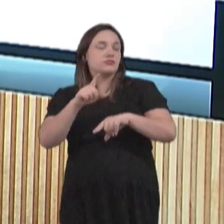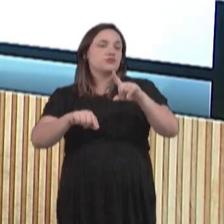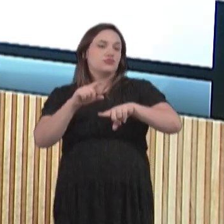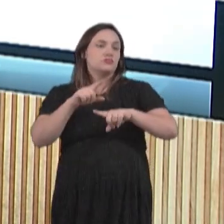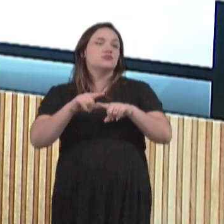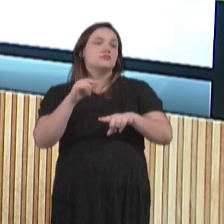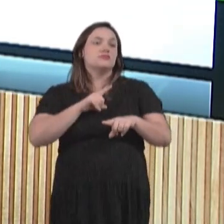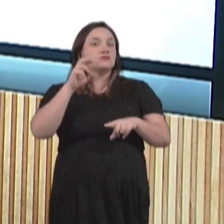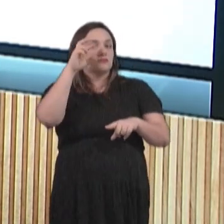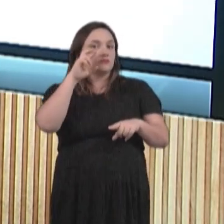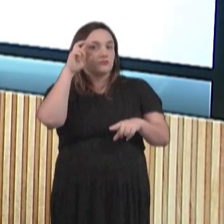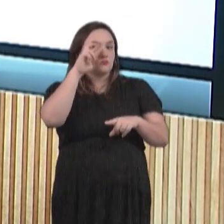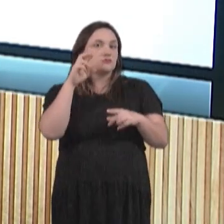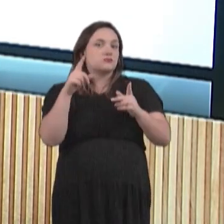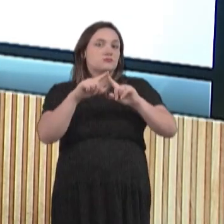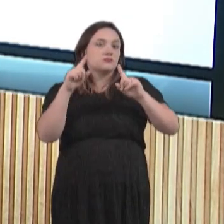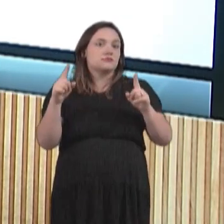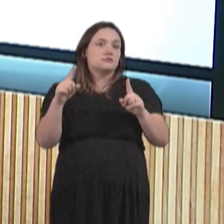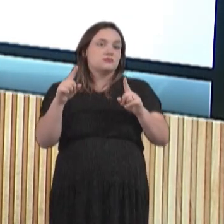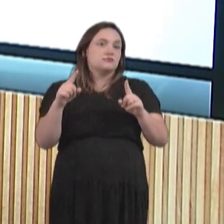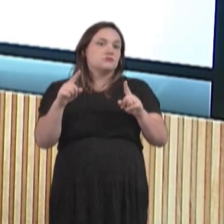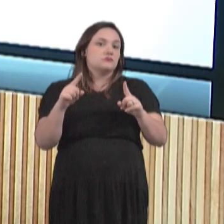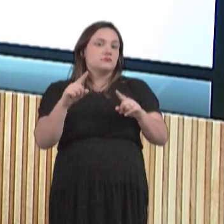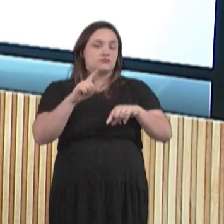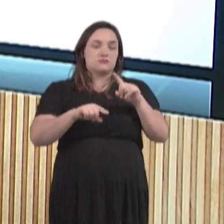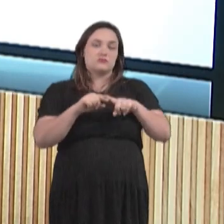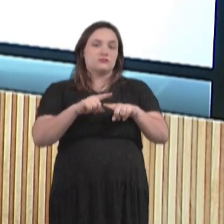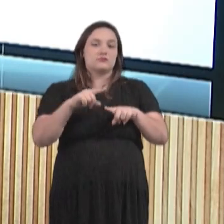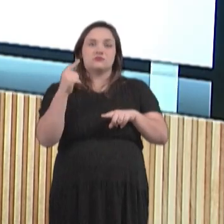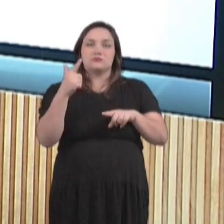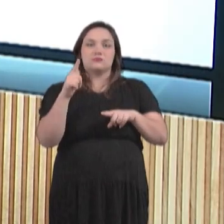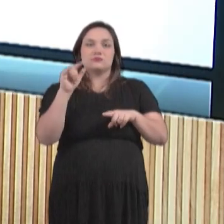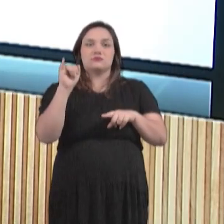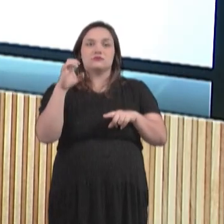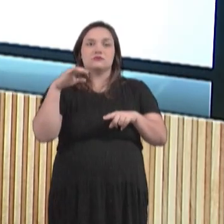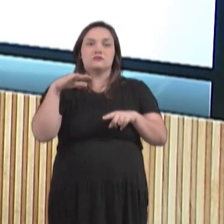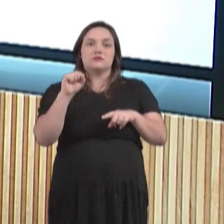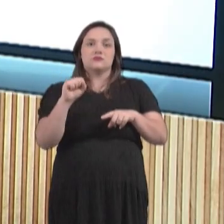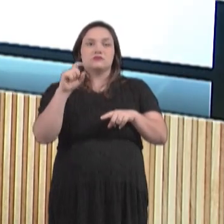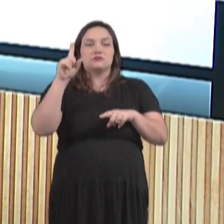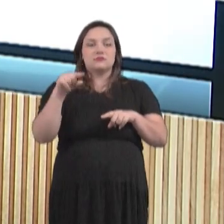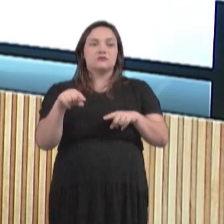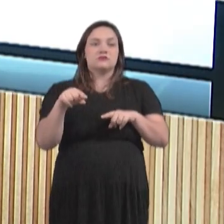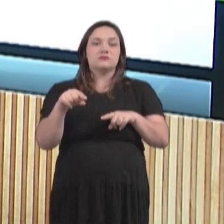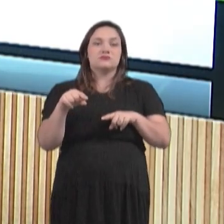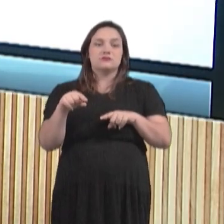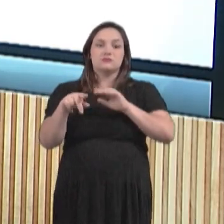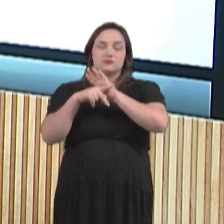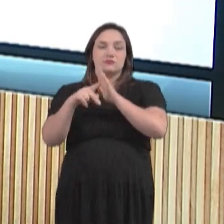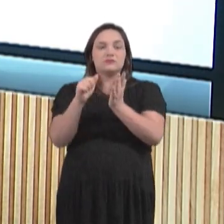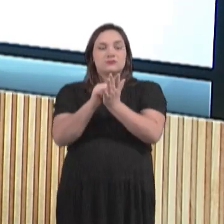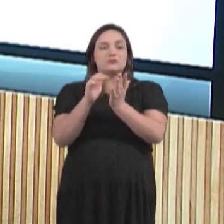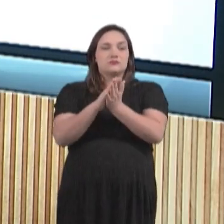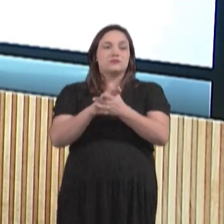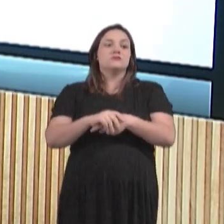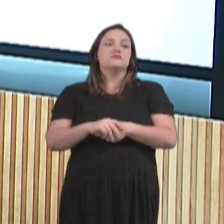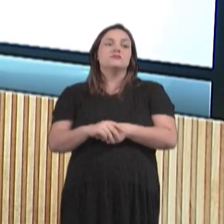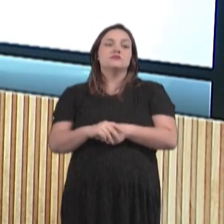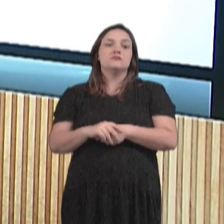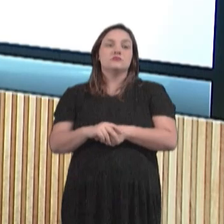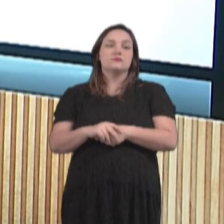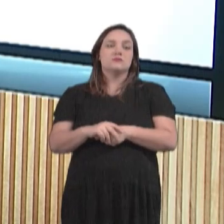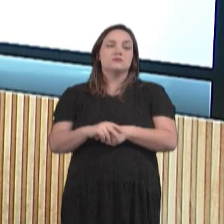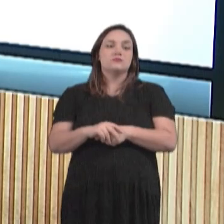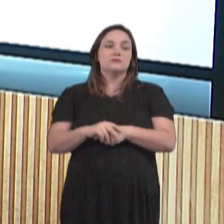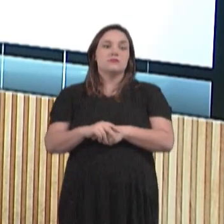numa fiscalização, mas aquele produto nem incidia ICMS, né? Então tem uma flexibilidade aí nessa questão da multa, a opção do